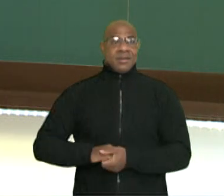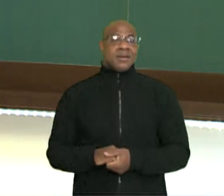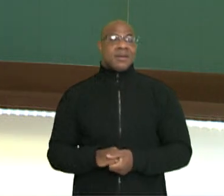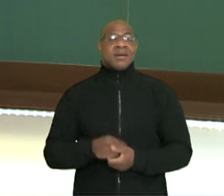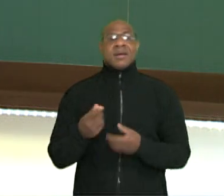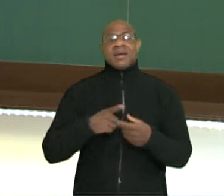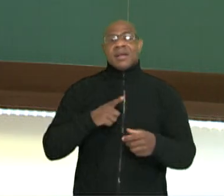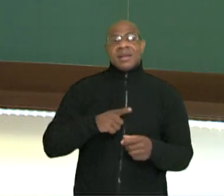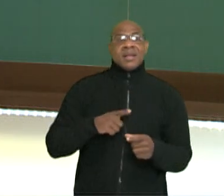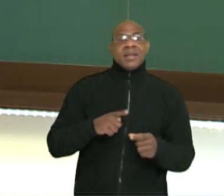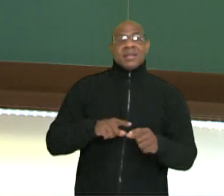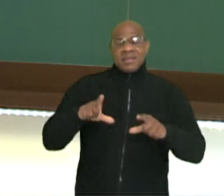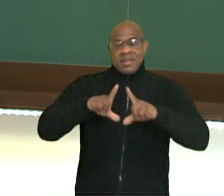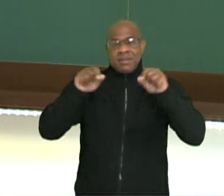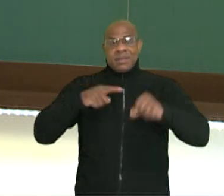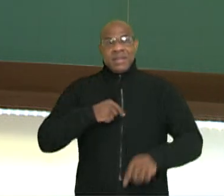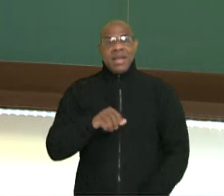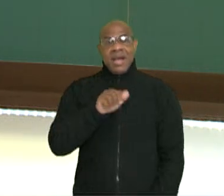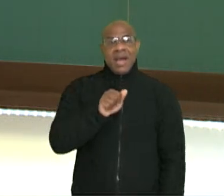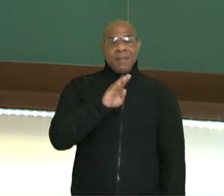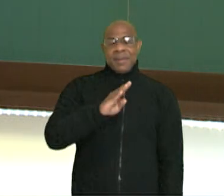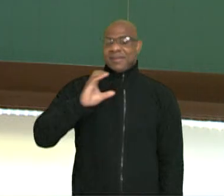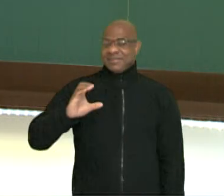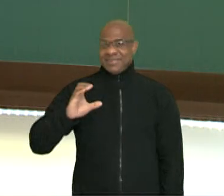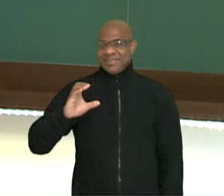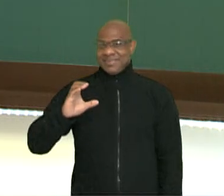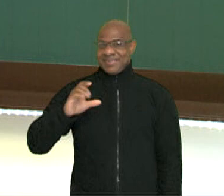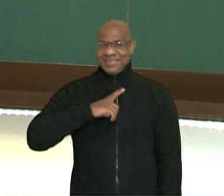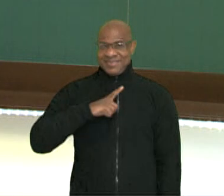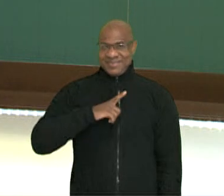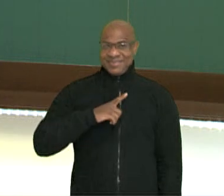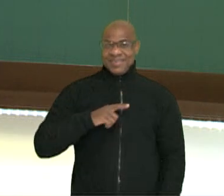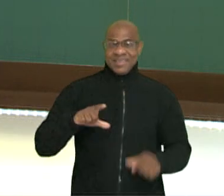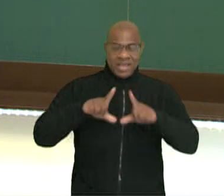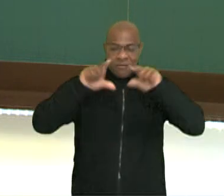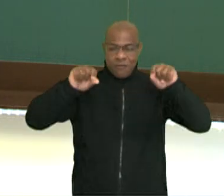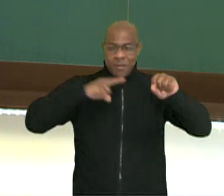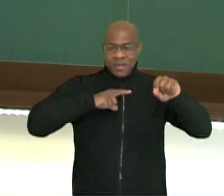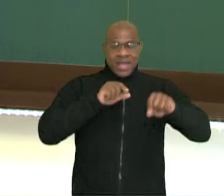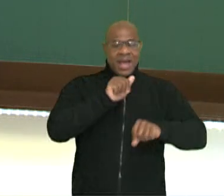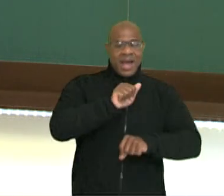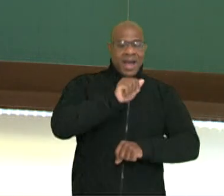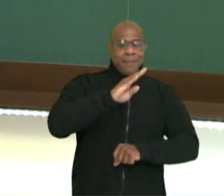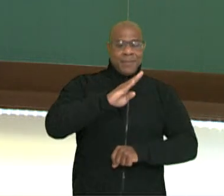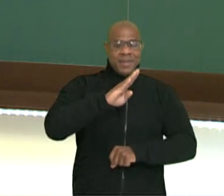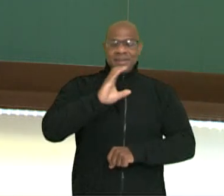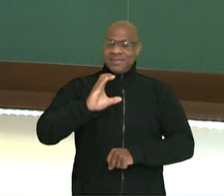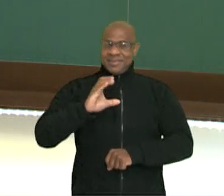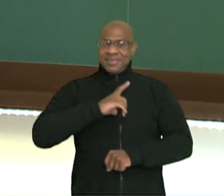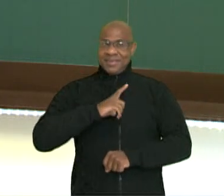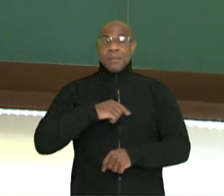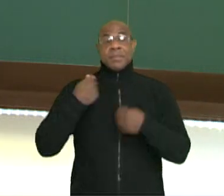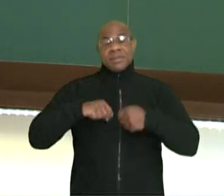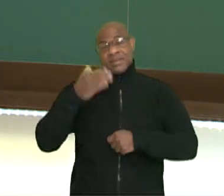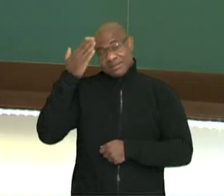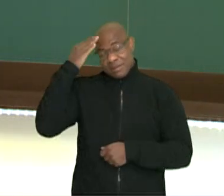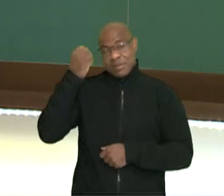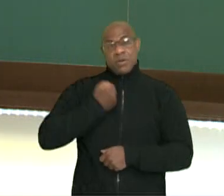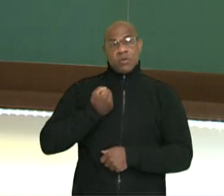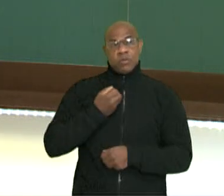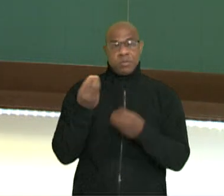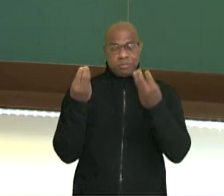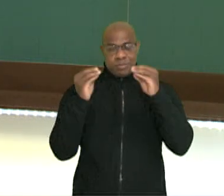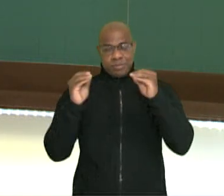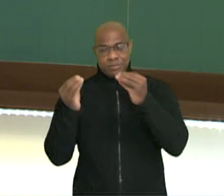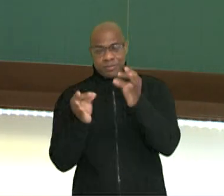aquela fórmula que tem A, B e C tudo espalhadinho, lembram? Então, eu preciso saber quem são esses coeficientes. Então, vamos